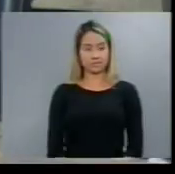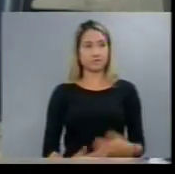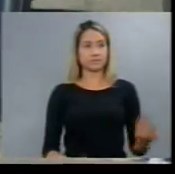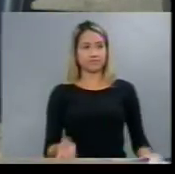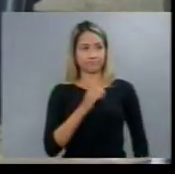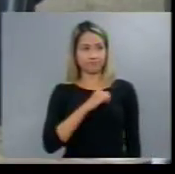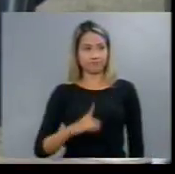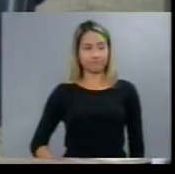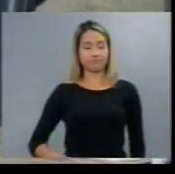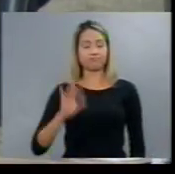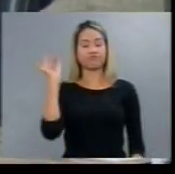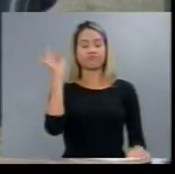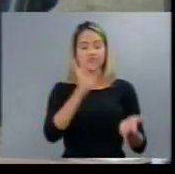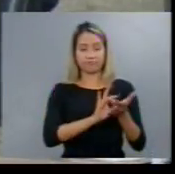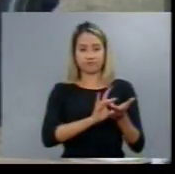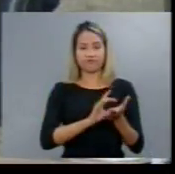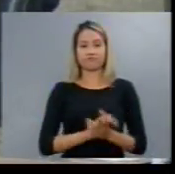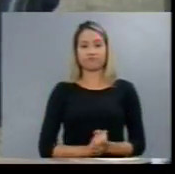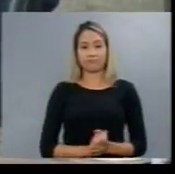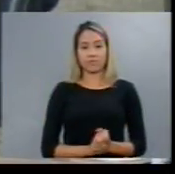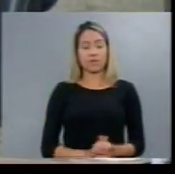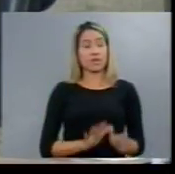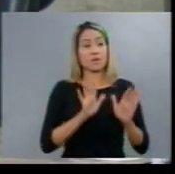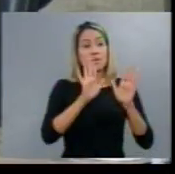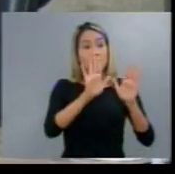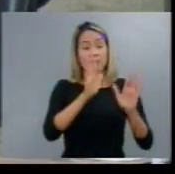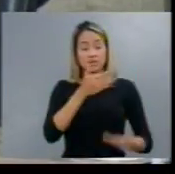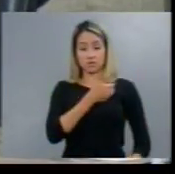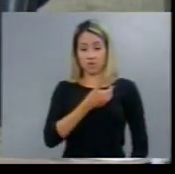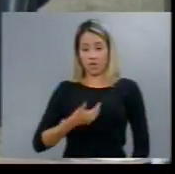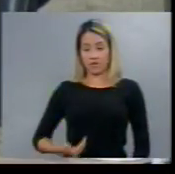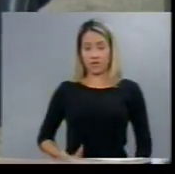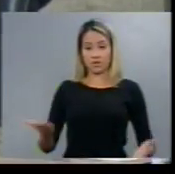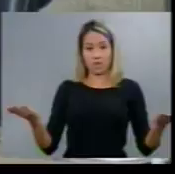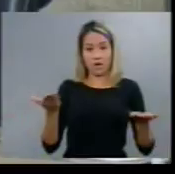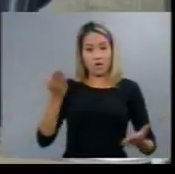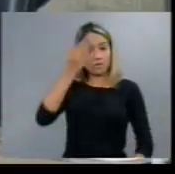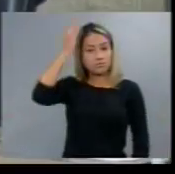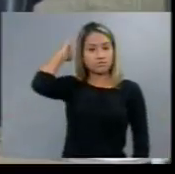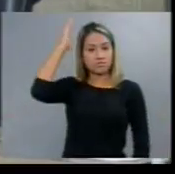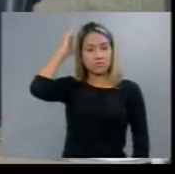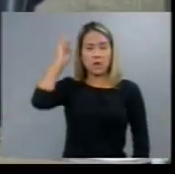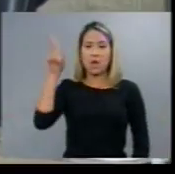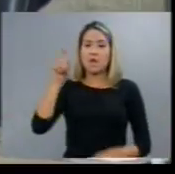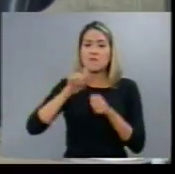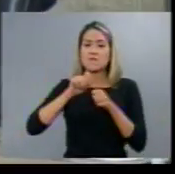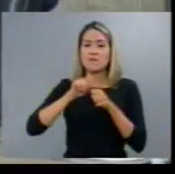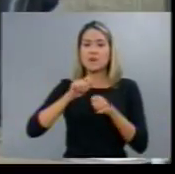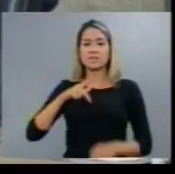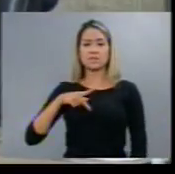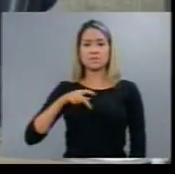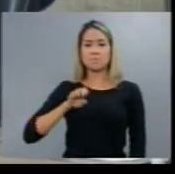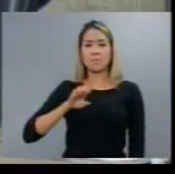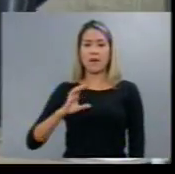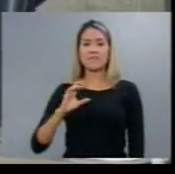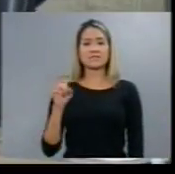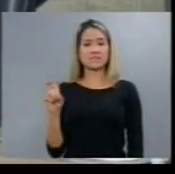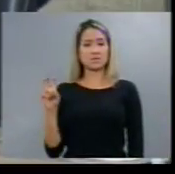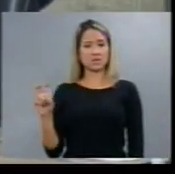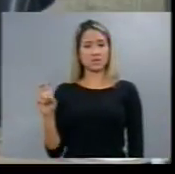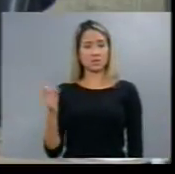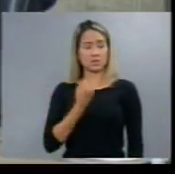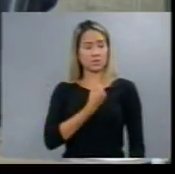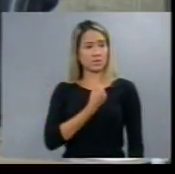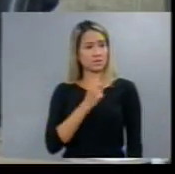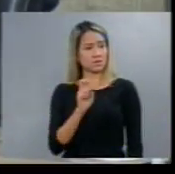governo abriu a caixa de Pandora, de maldade. Maldade com a PEC 55, acabou com o Ministério do Desenvolvimento